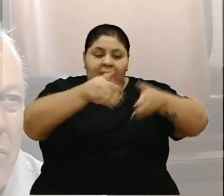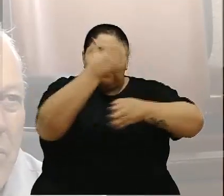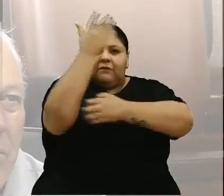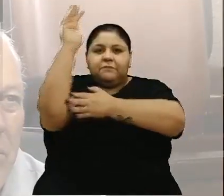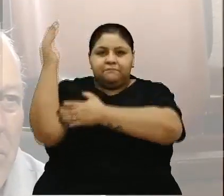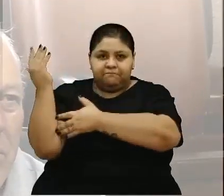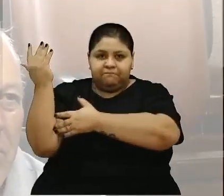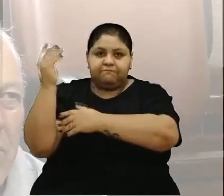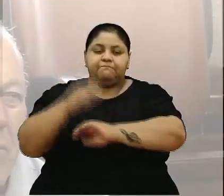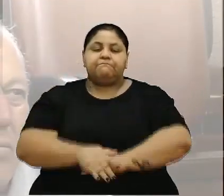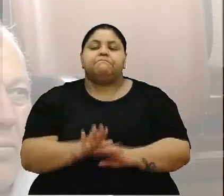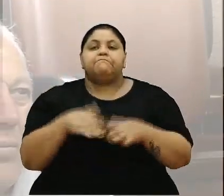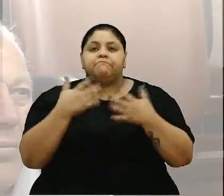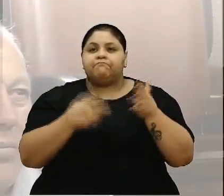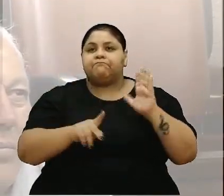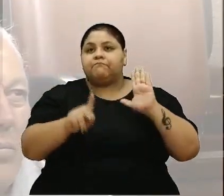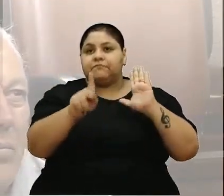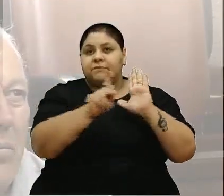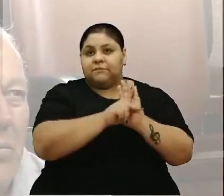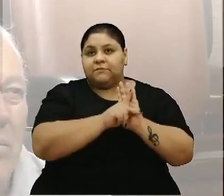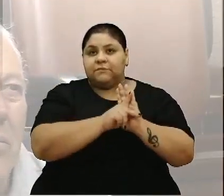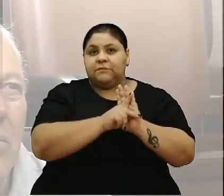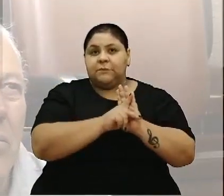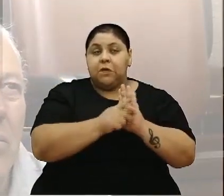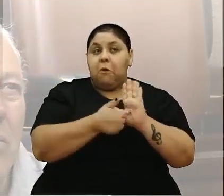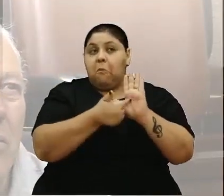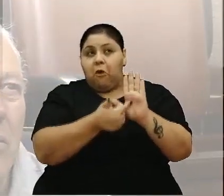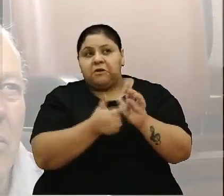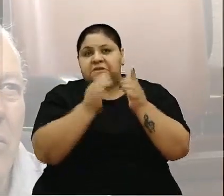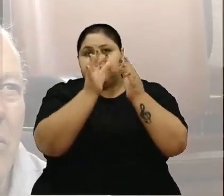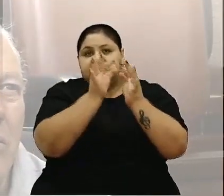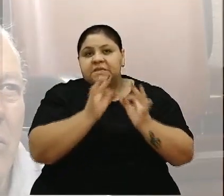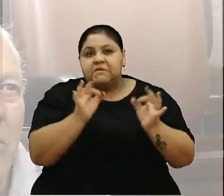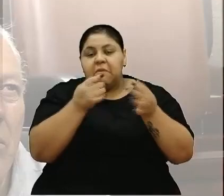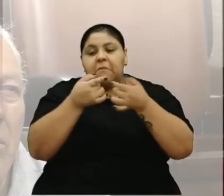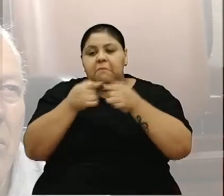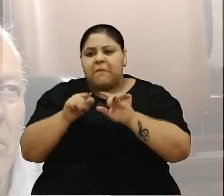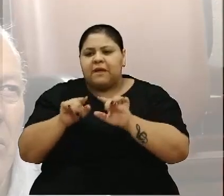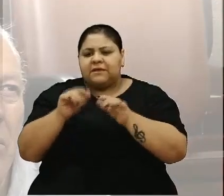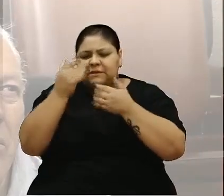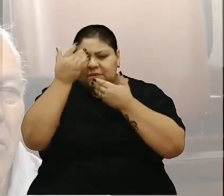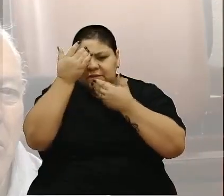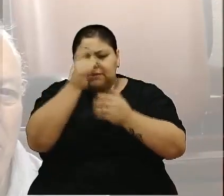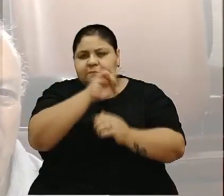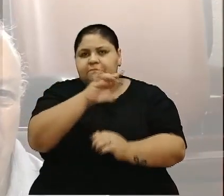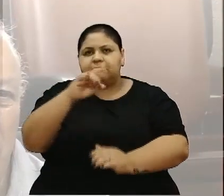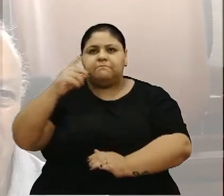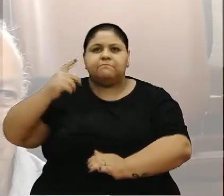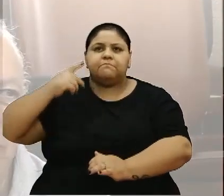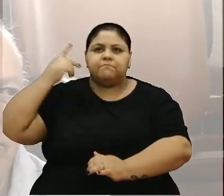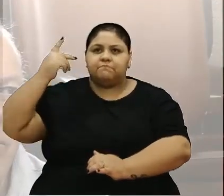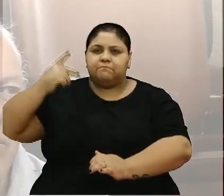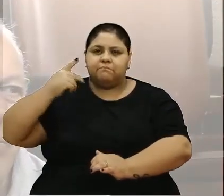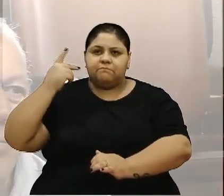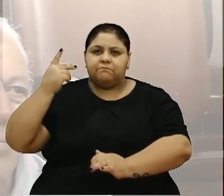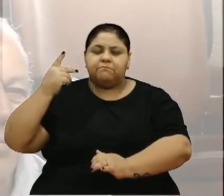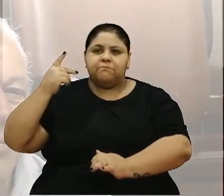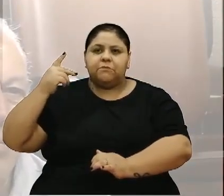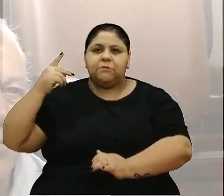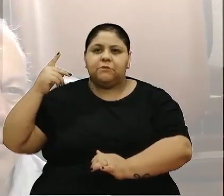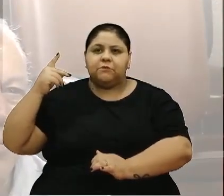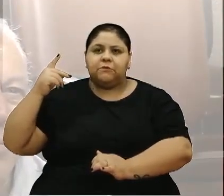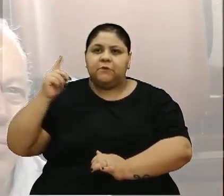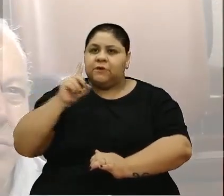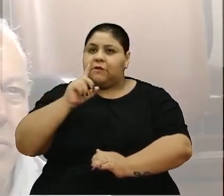Então, este é um projeto que parece ser simples, nós estamos aprovando, mas eu quero agradecer cada vereador e vereadora que, somente com a